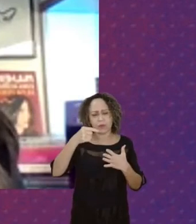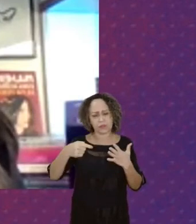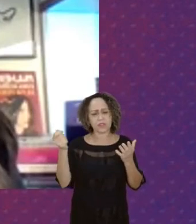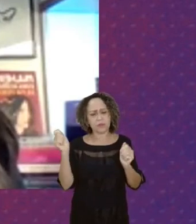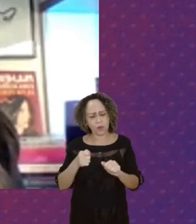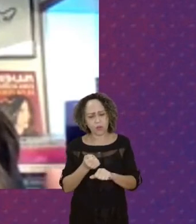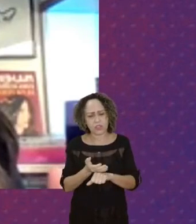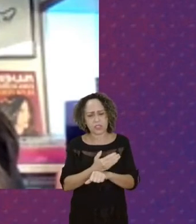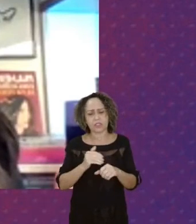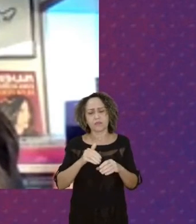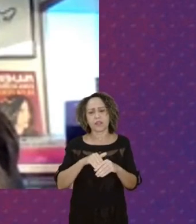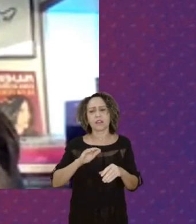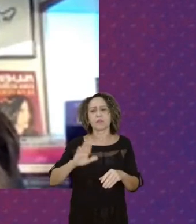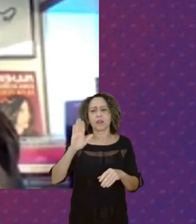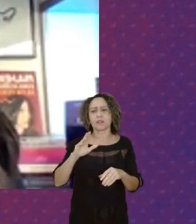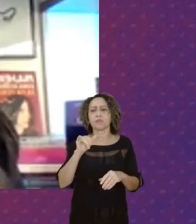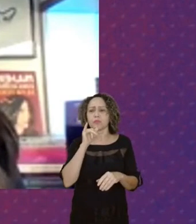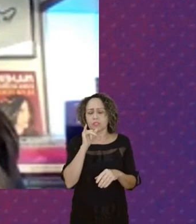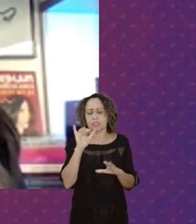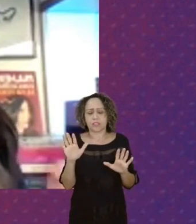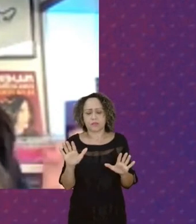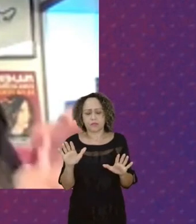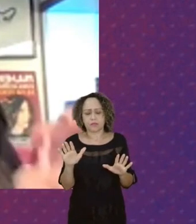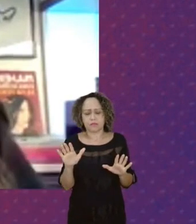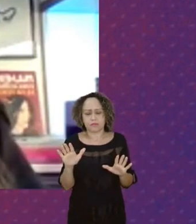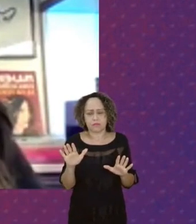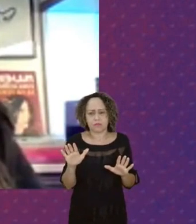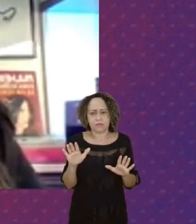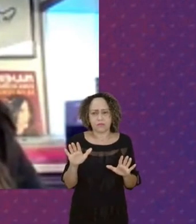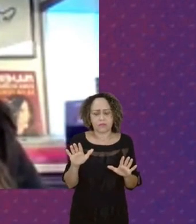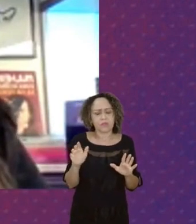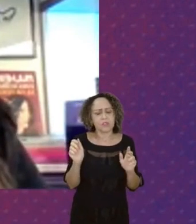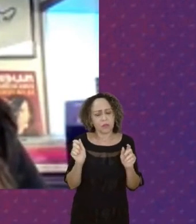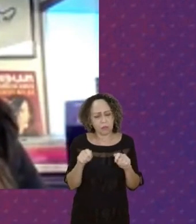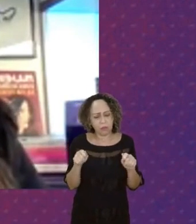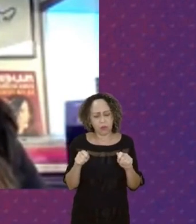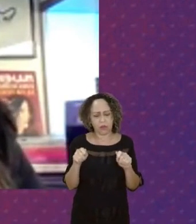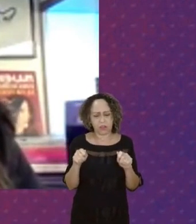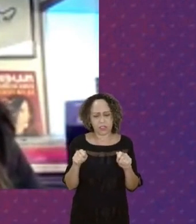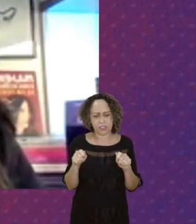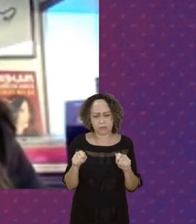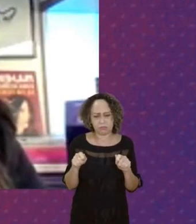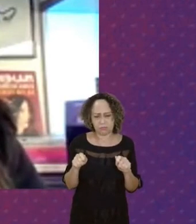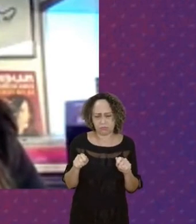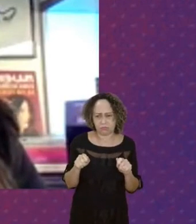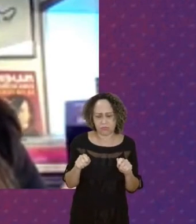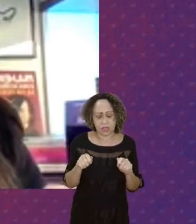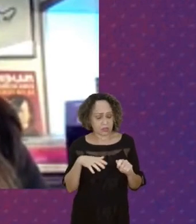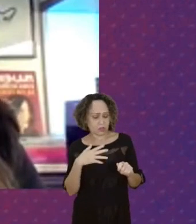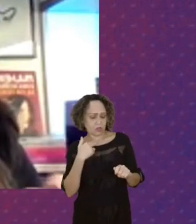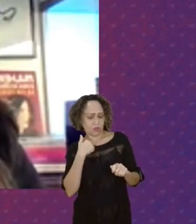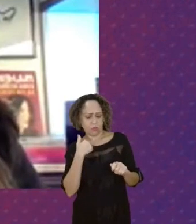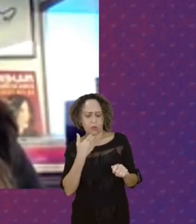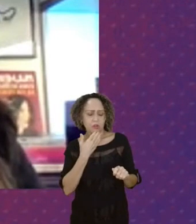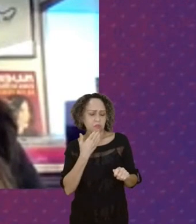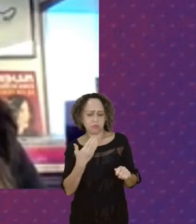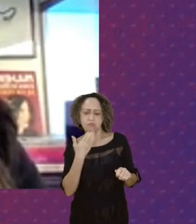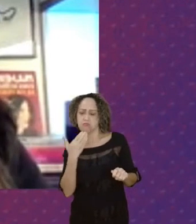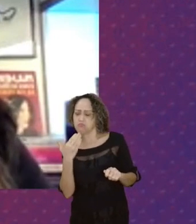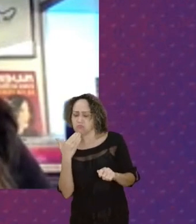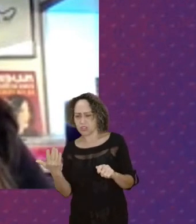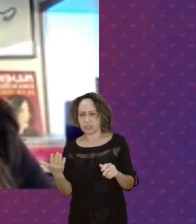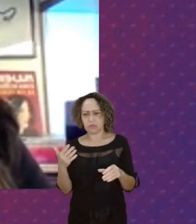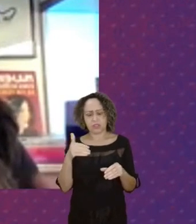não configuram propaganda eleitoral antecipada, desde que não envolvam pedido explícito de voto, os seguintes